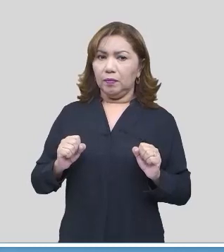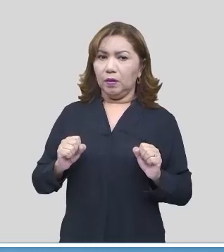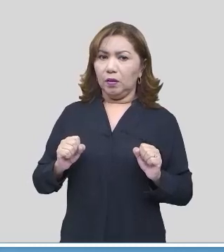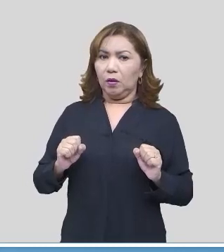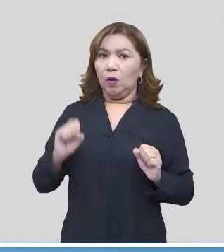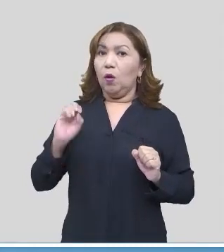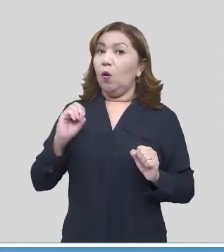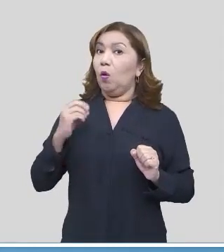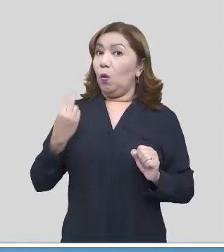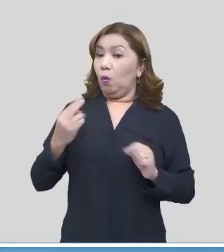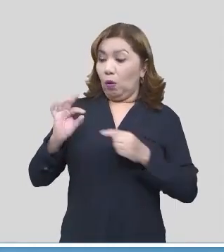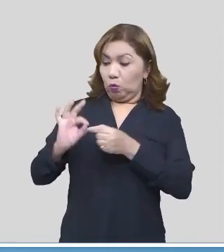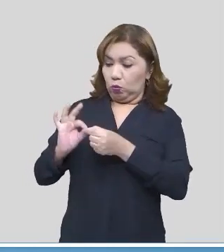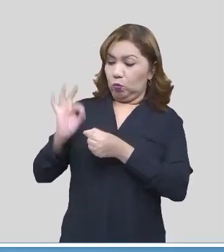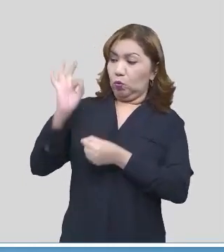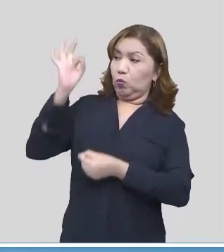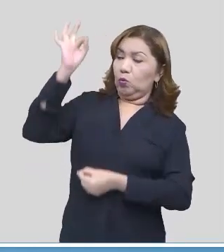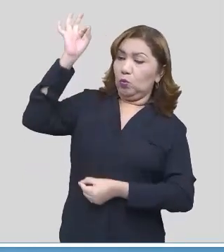ou a altura,